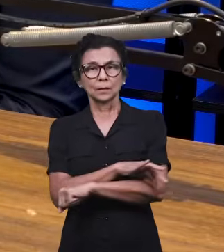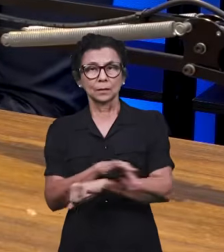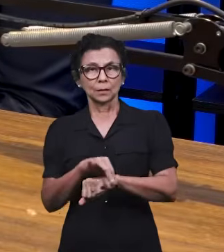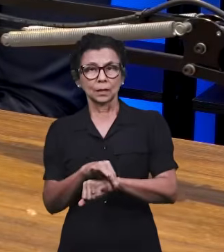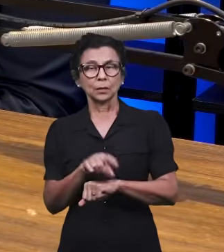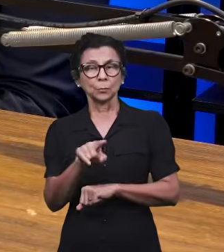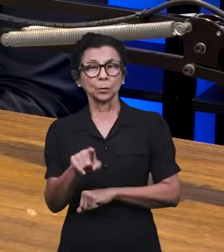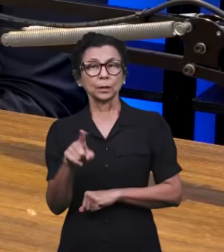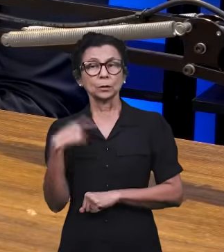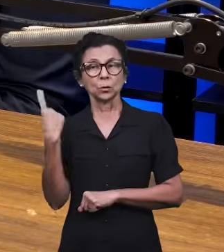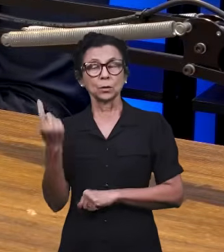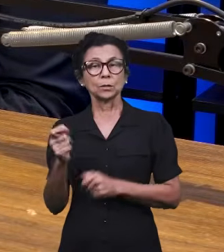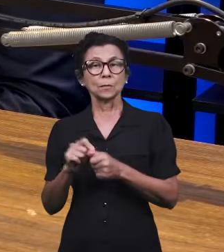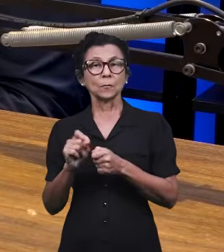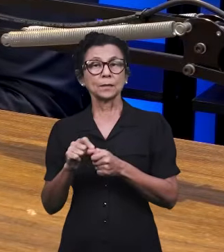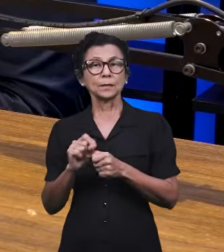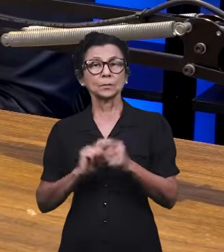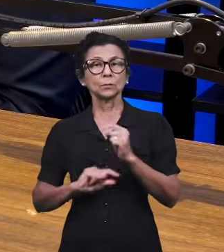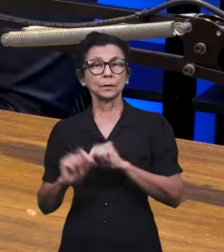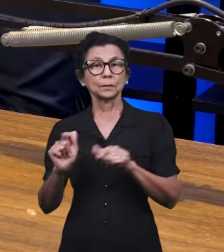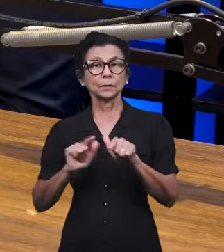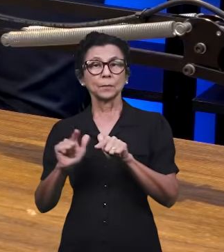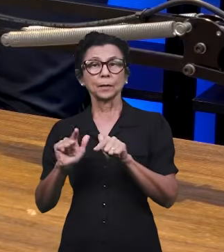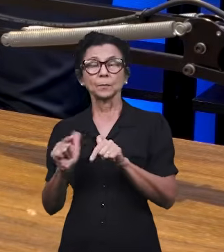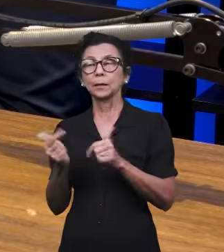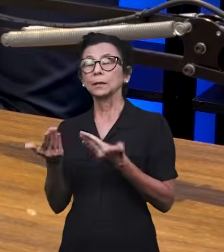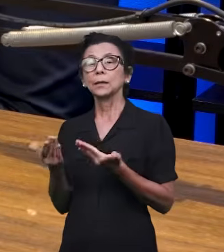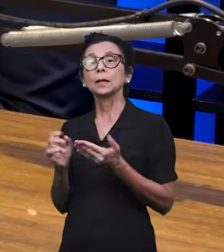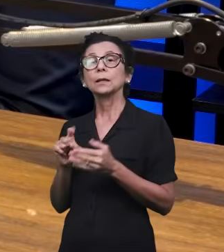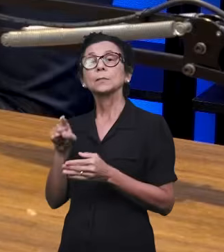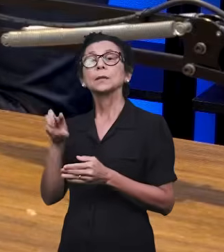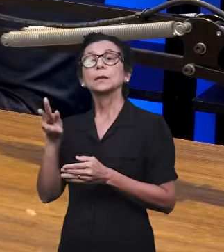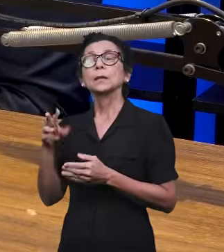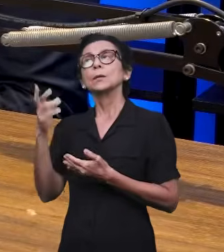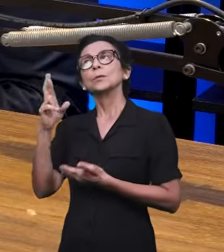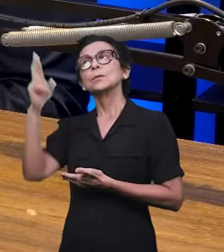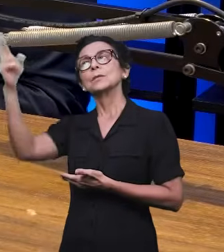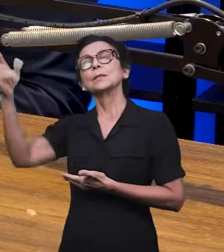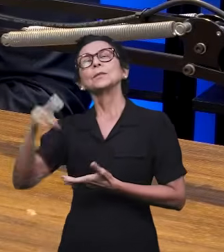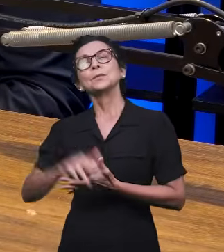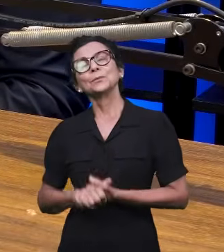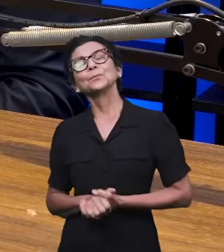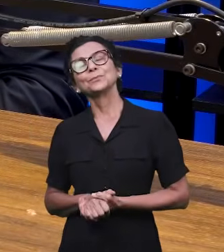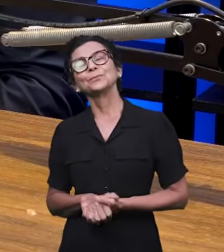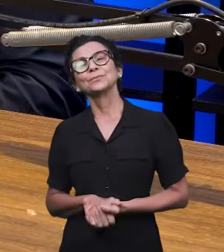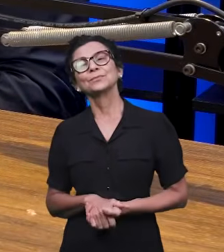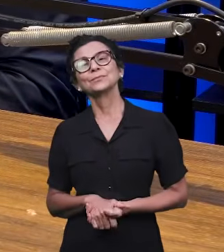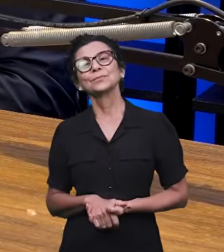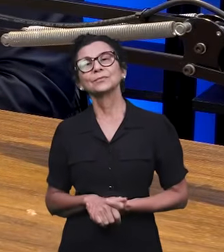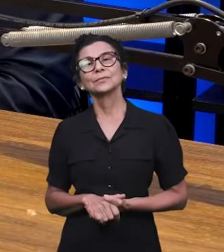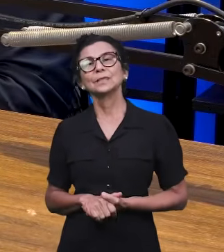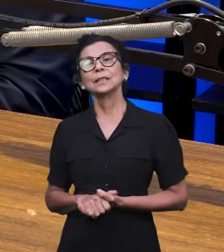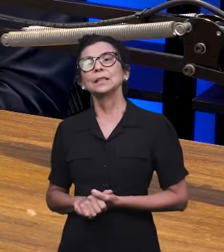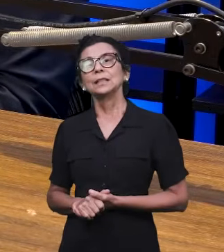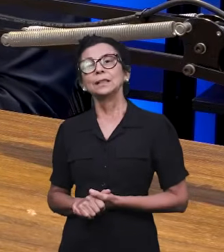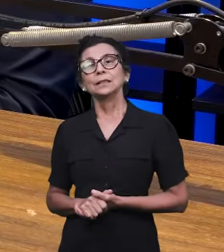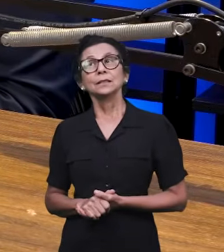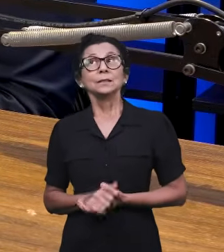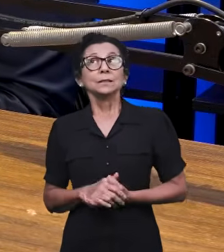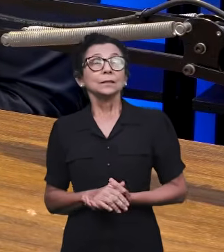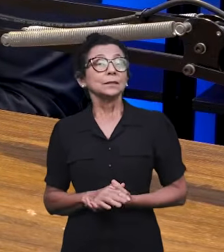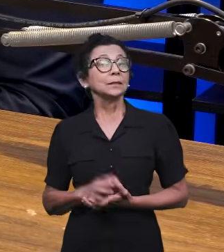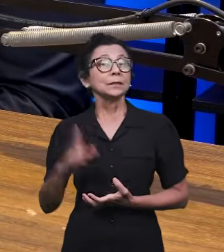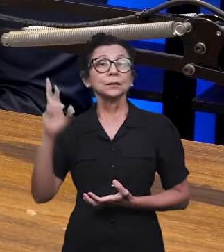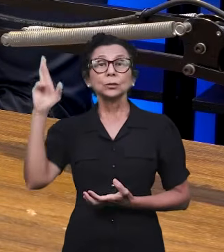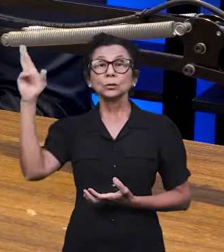o Senhor. E nós temos um grande exemplo aqui, que é o próprio Senhor, né, na sua arquitetura, tudo